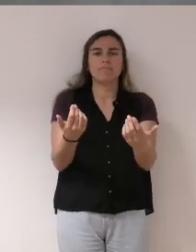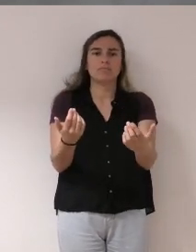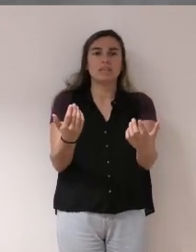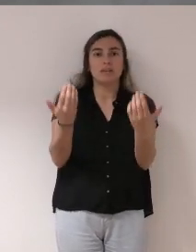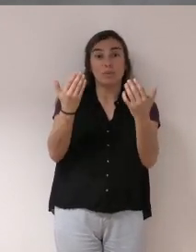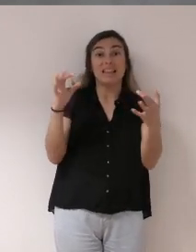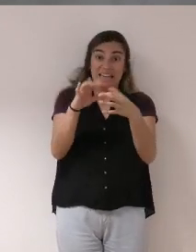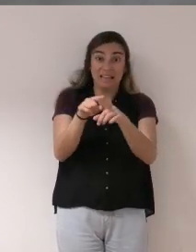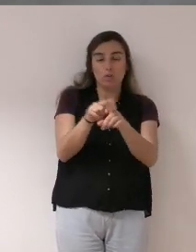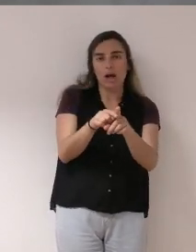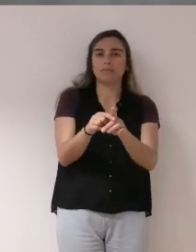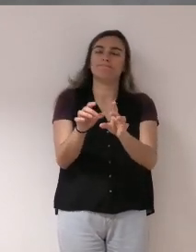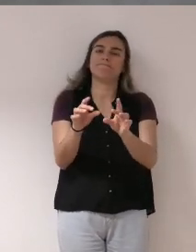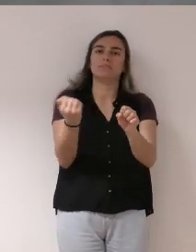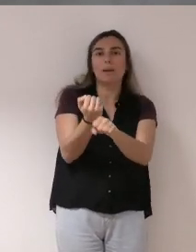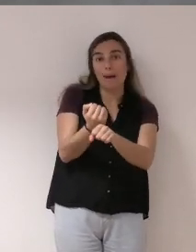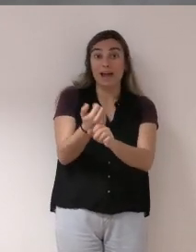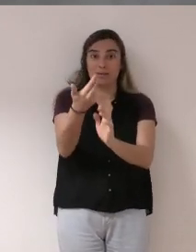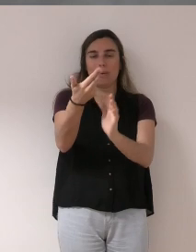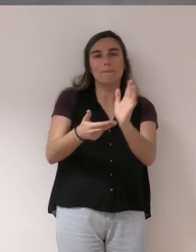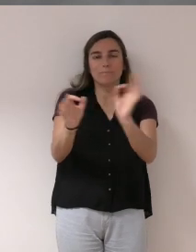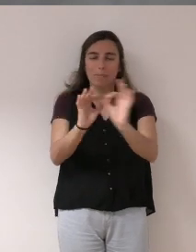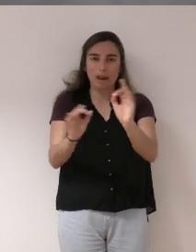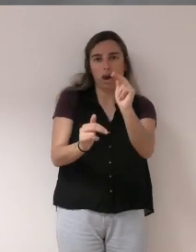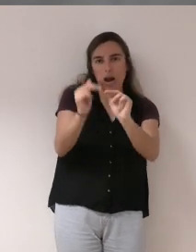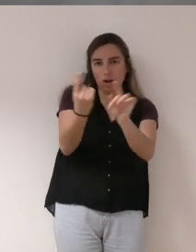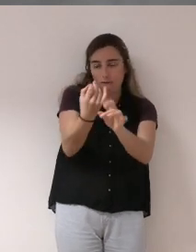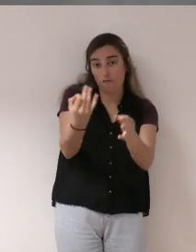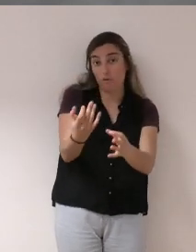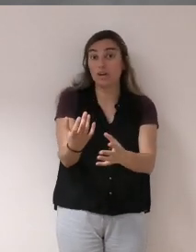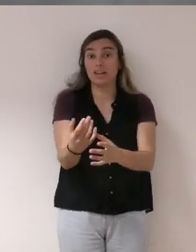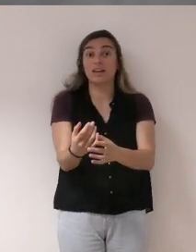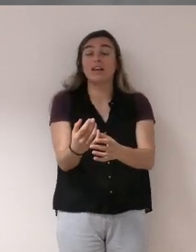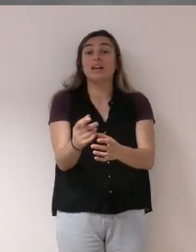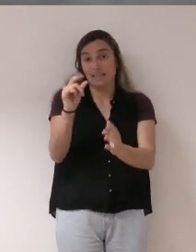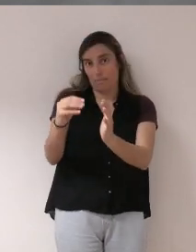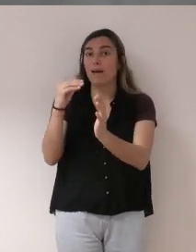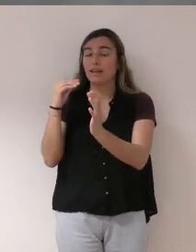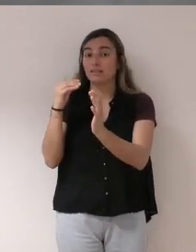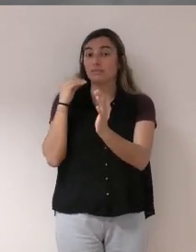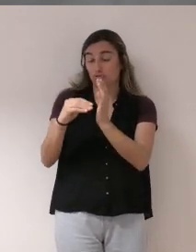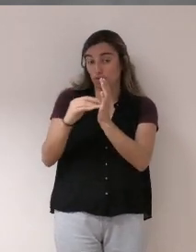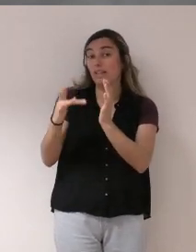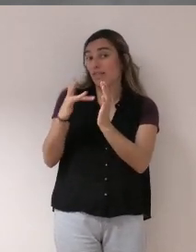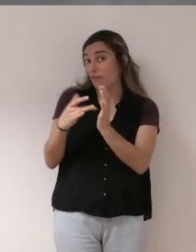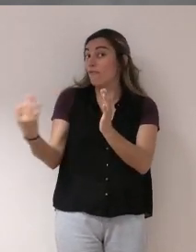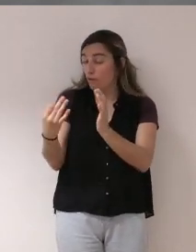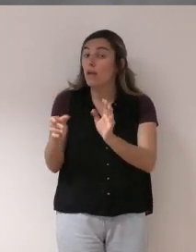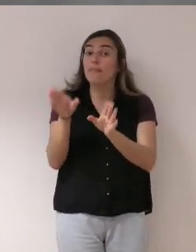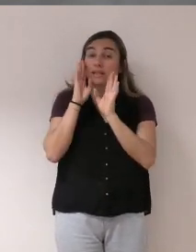Mais recentemente, vimos emergir um conjunto de... Também literários. Não se esqueça de Salma Rushdie, que até já perdeu um